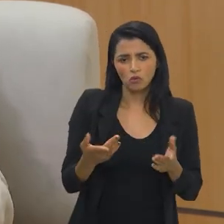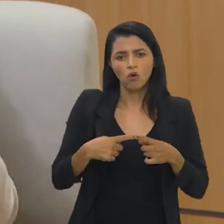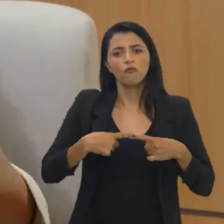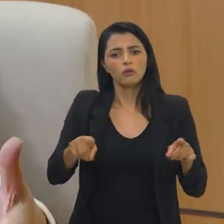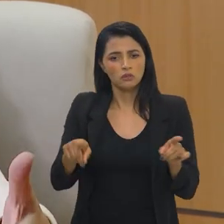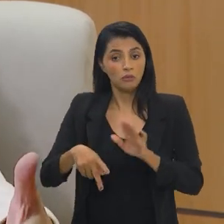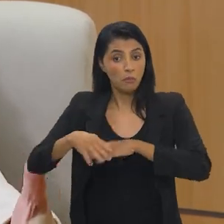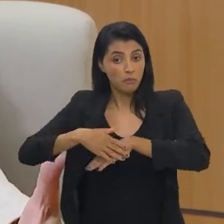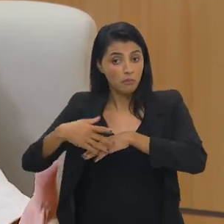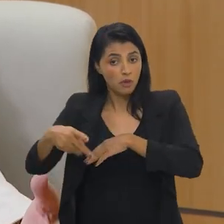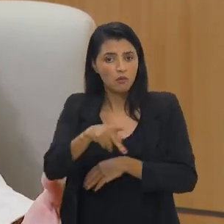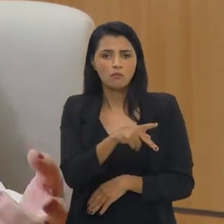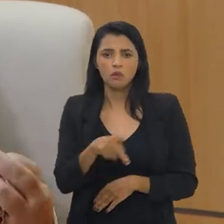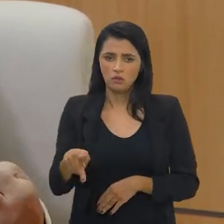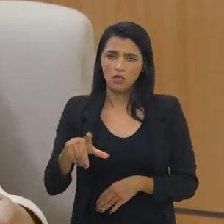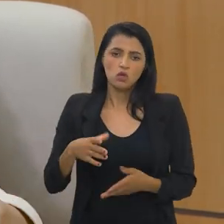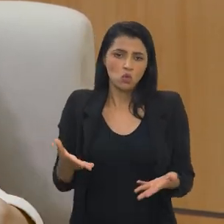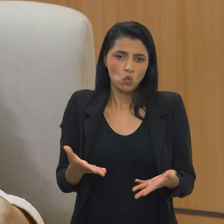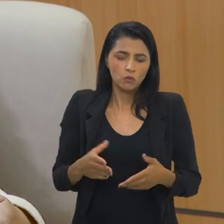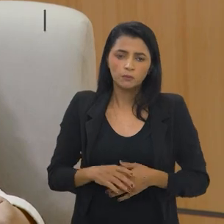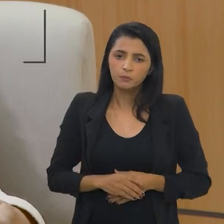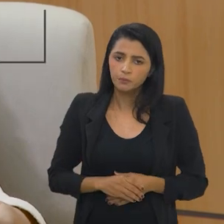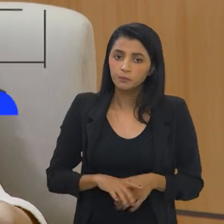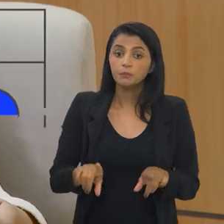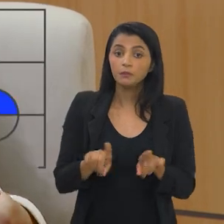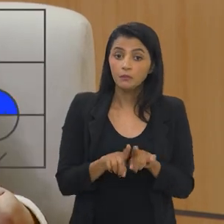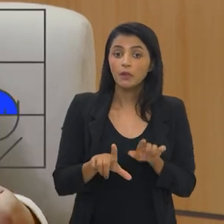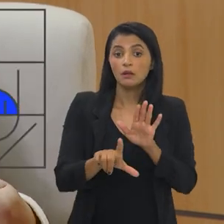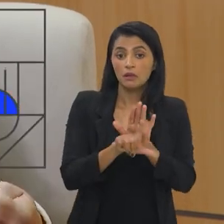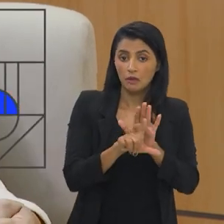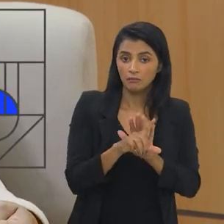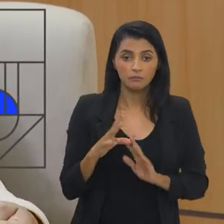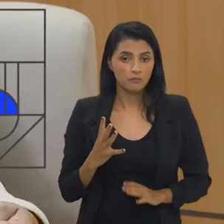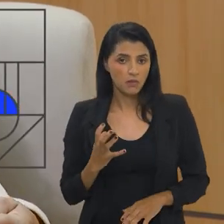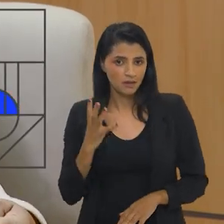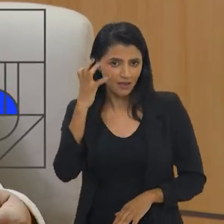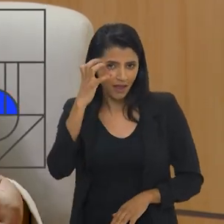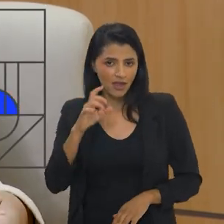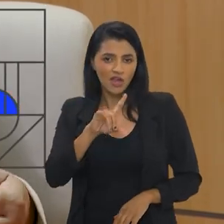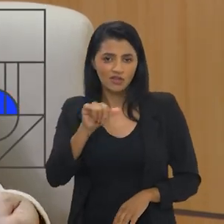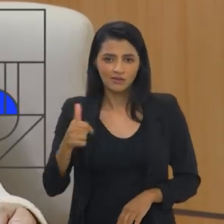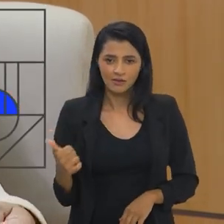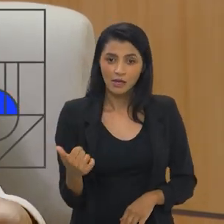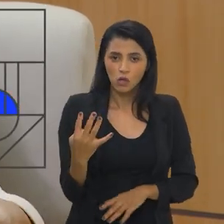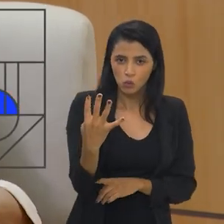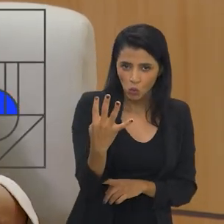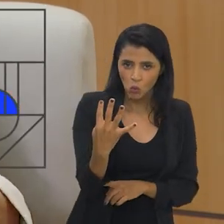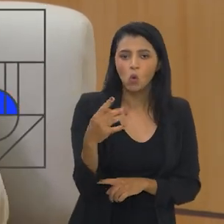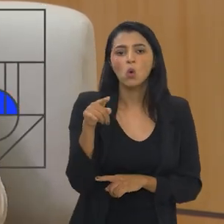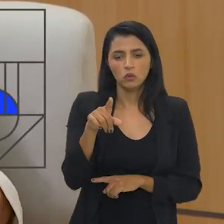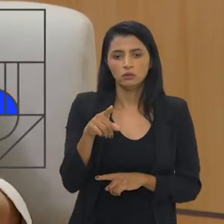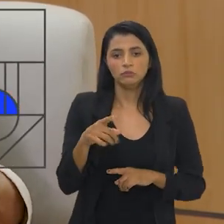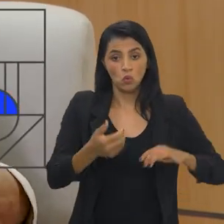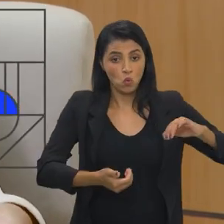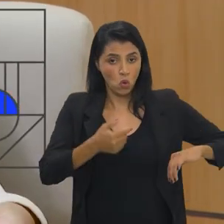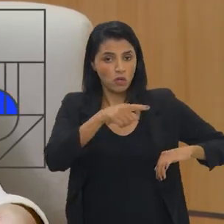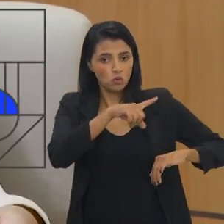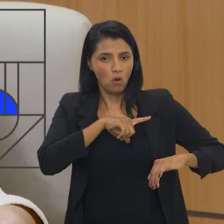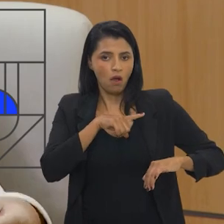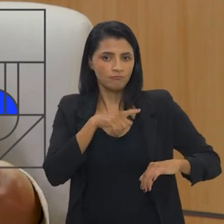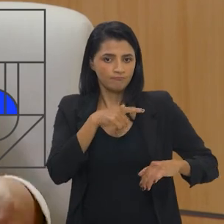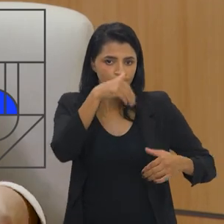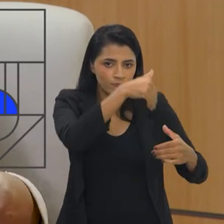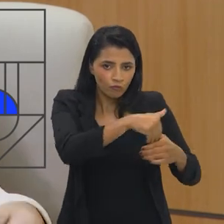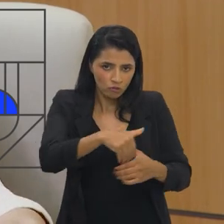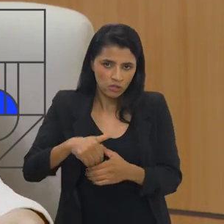foi lançado pelo presidente tiver uma lei né Mariele Franco né dia 14 é para que tá no